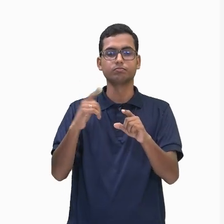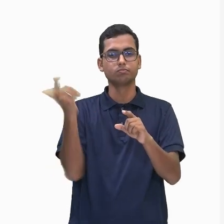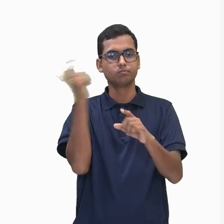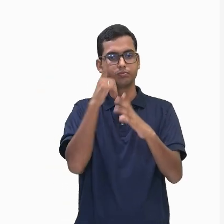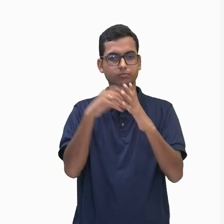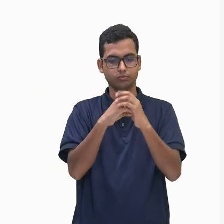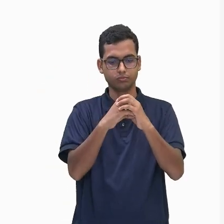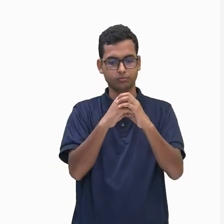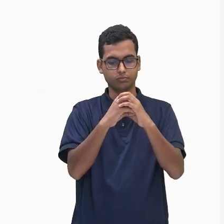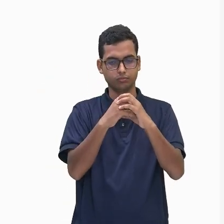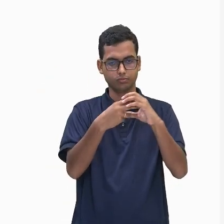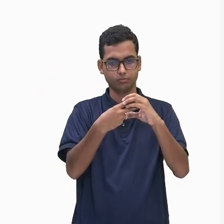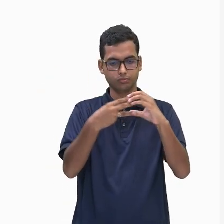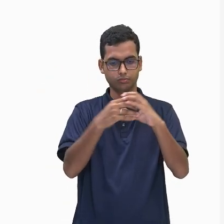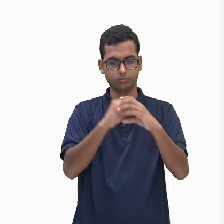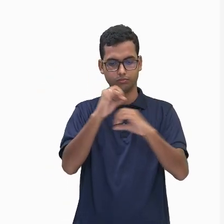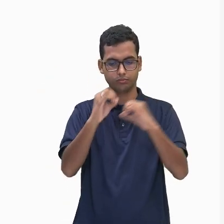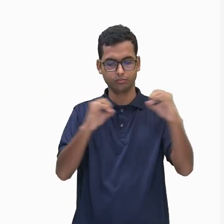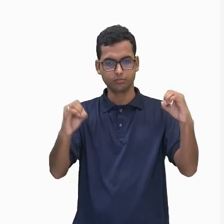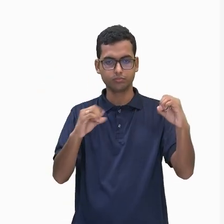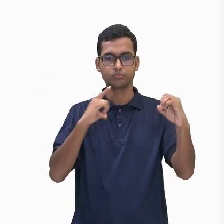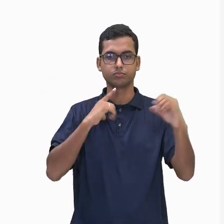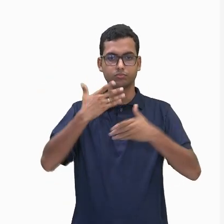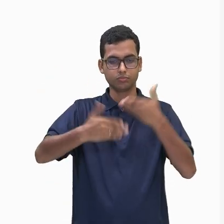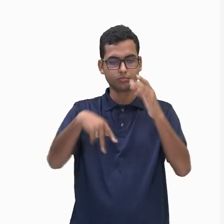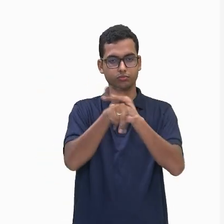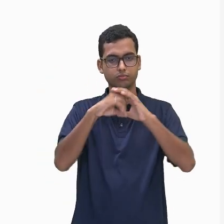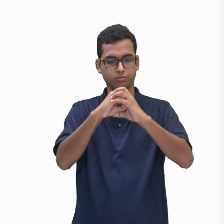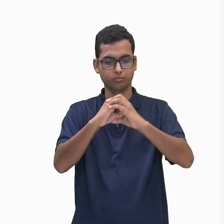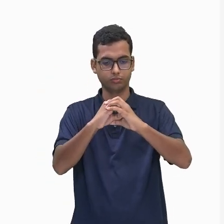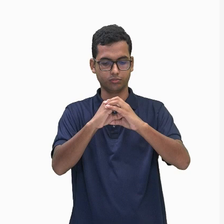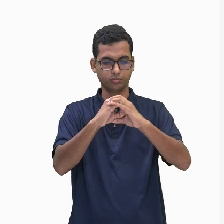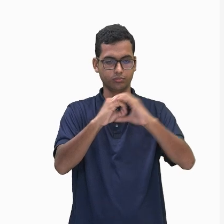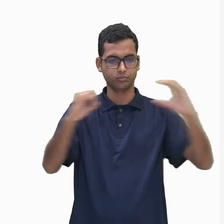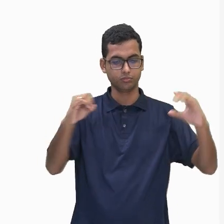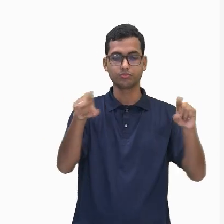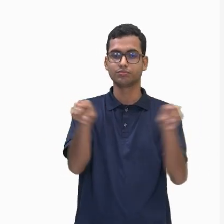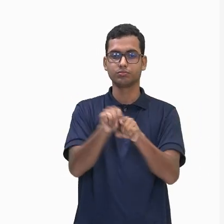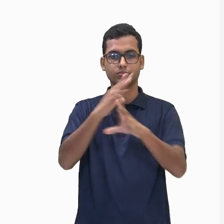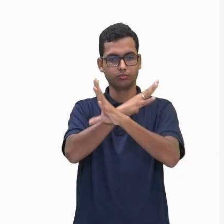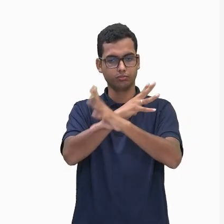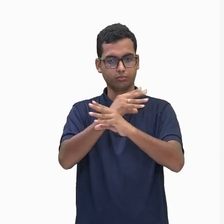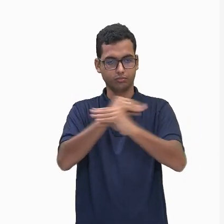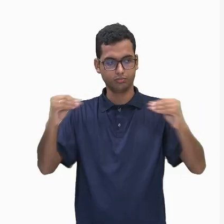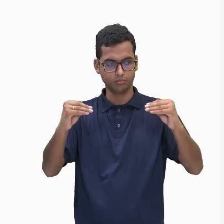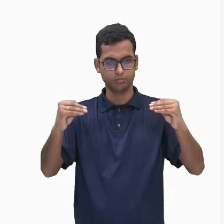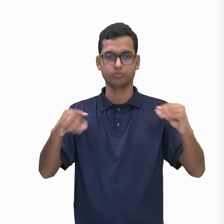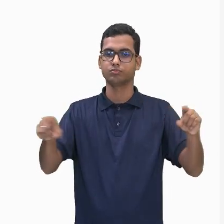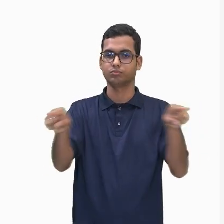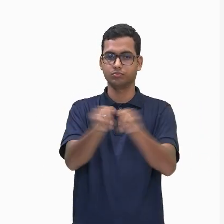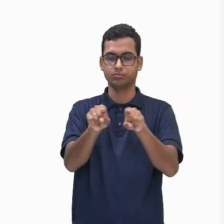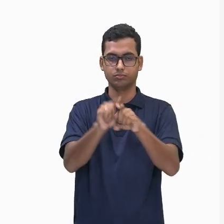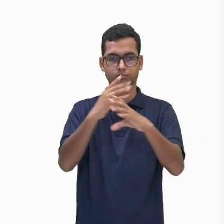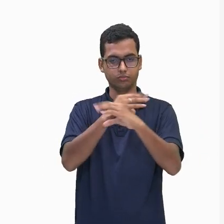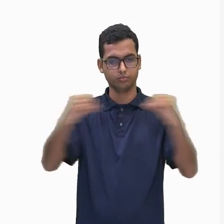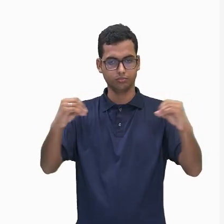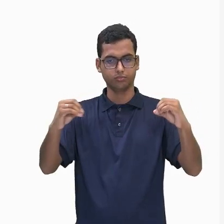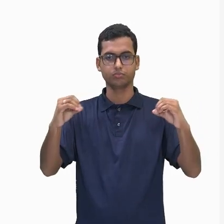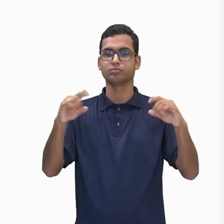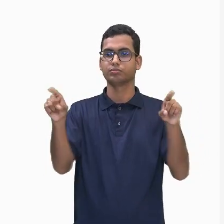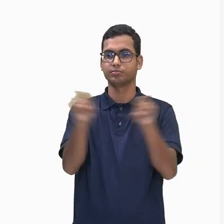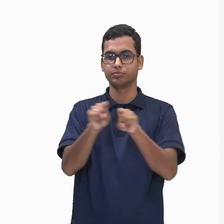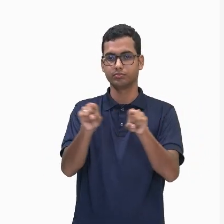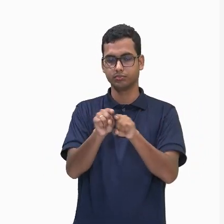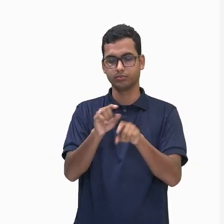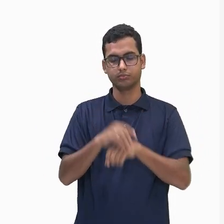dessa célula através dos processos de mitose e meiose citados anteriormente. Então, voltando